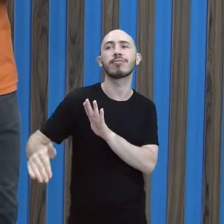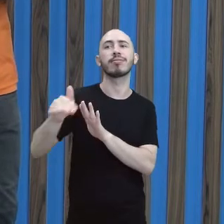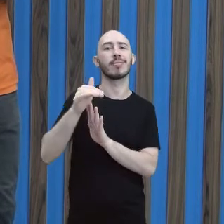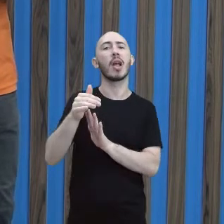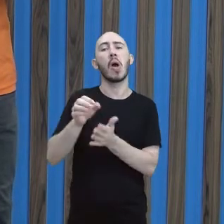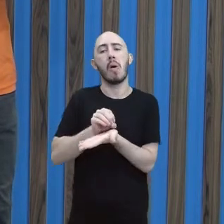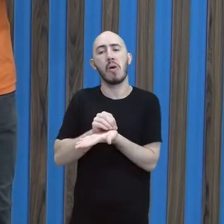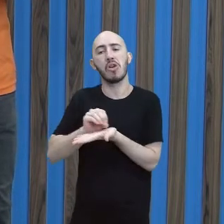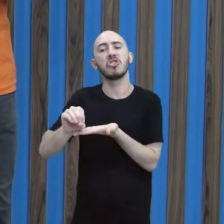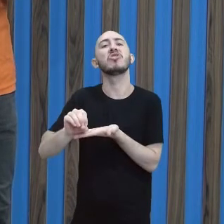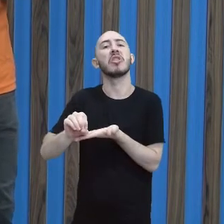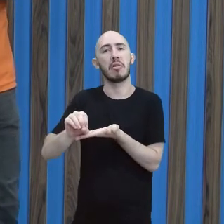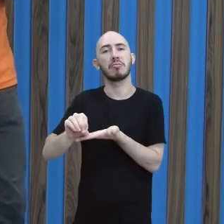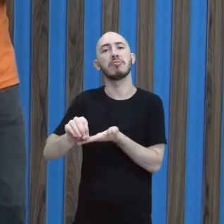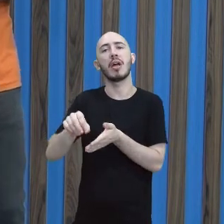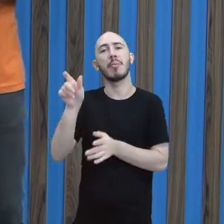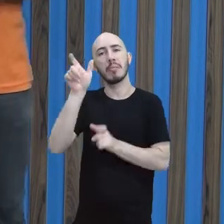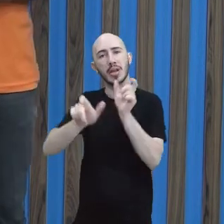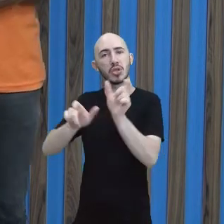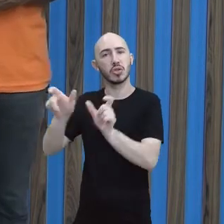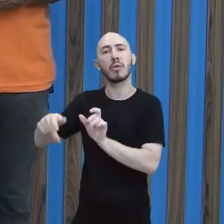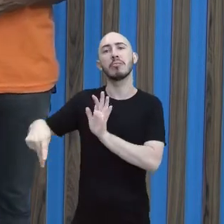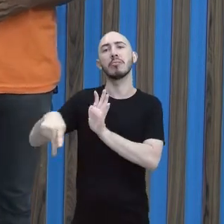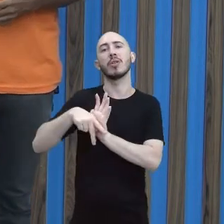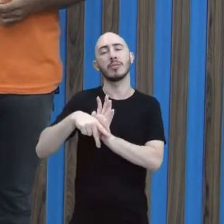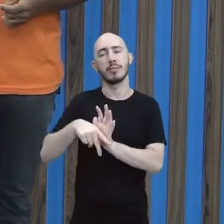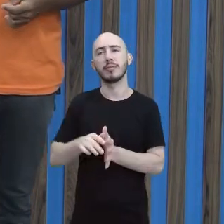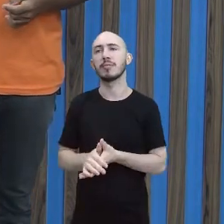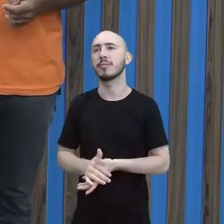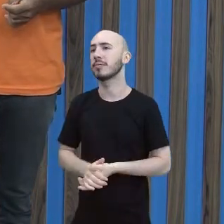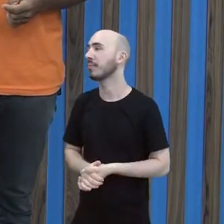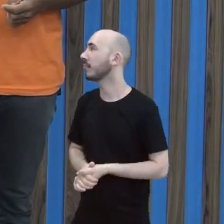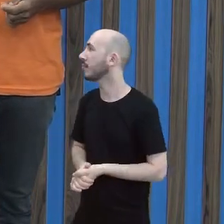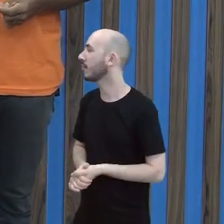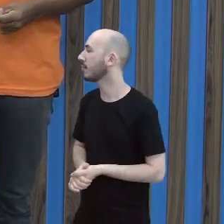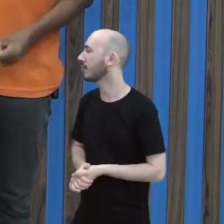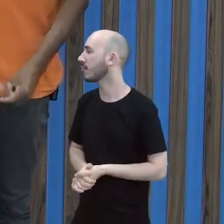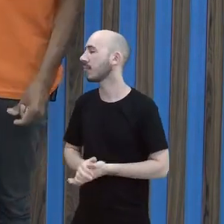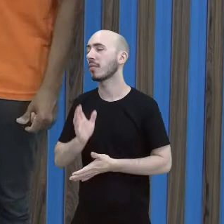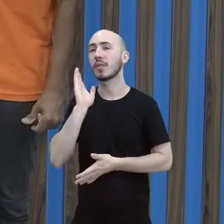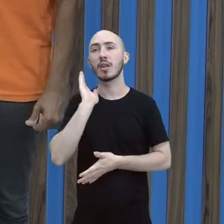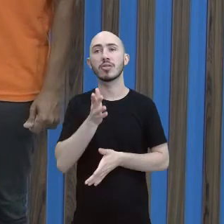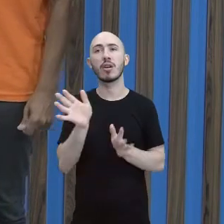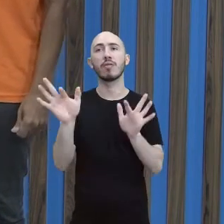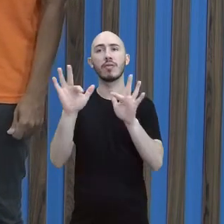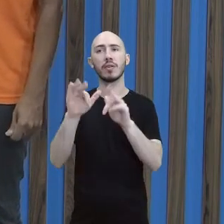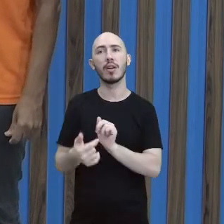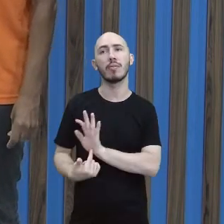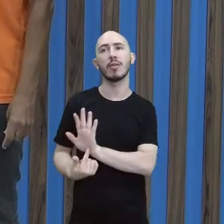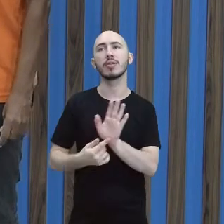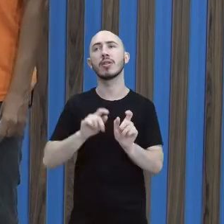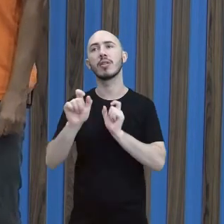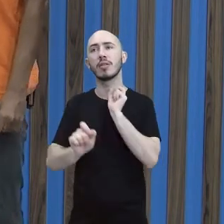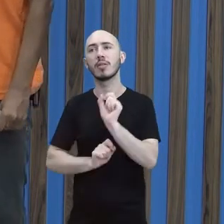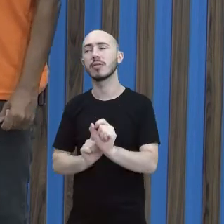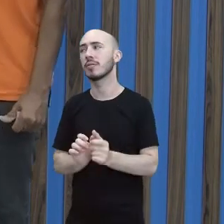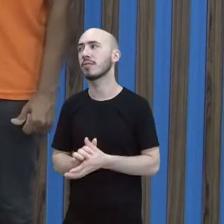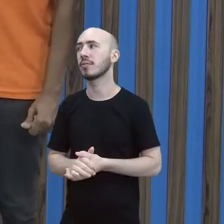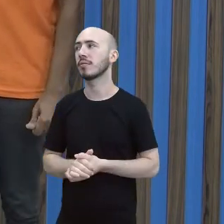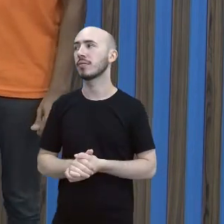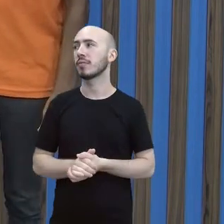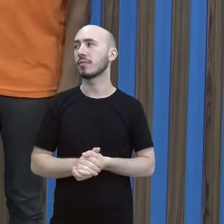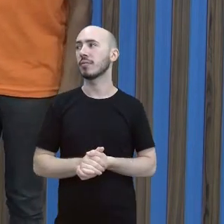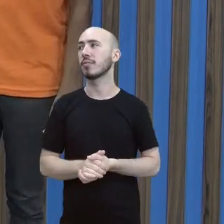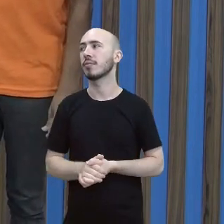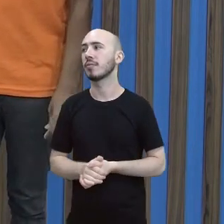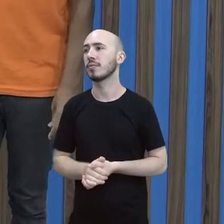legítimos italianos. Então tem um conflito muito grande deles aí. Então a gente está chegando ao final, professor. Quem tá passou aqui, por olha. aqui foi a Marcela, deixando o